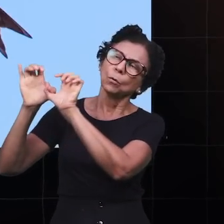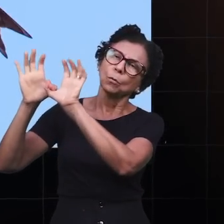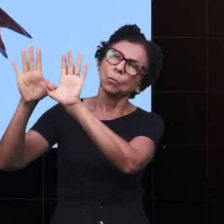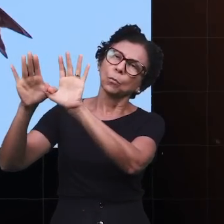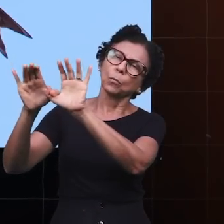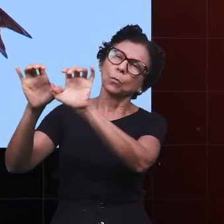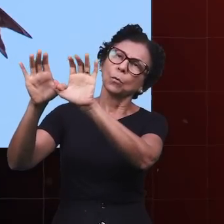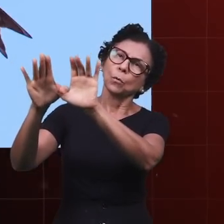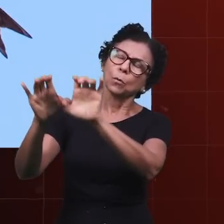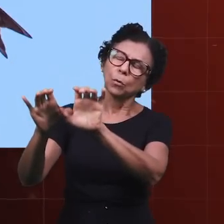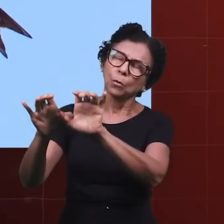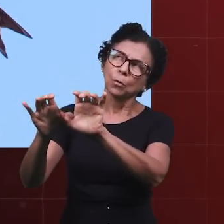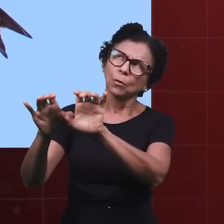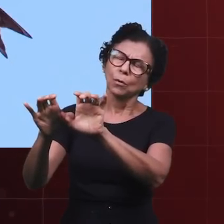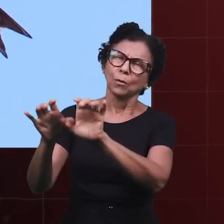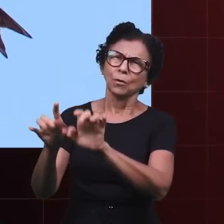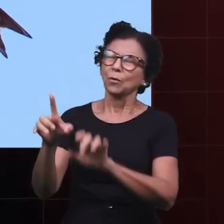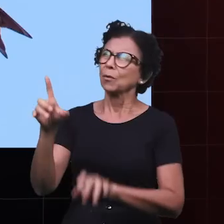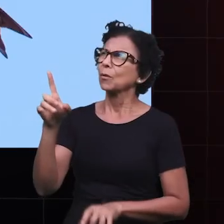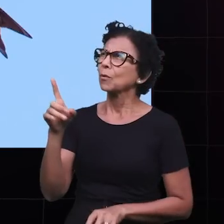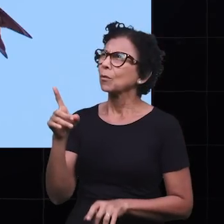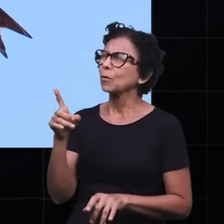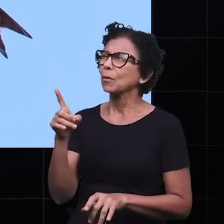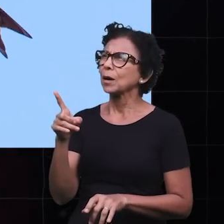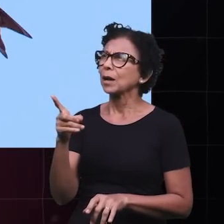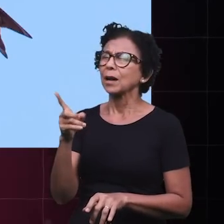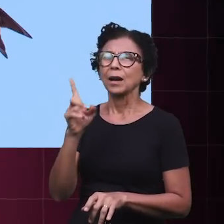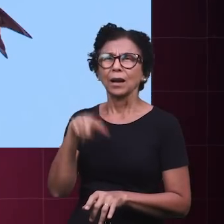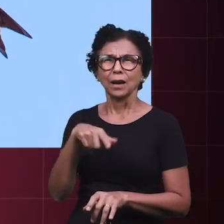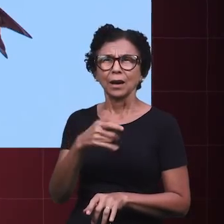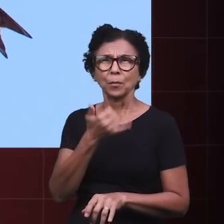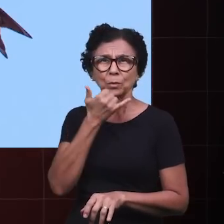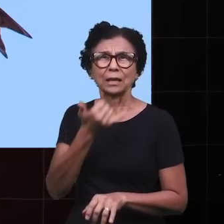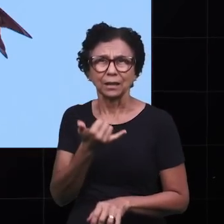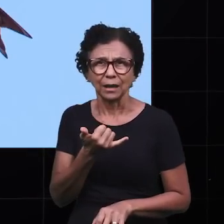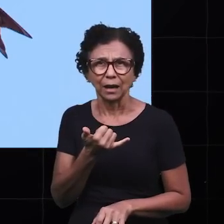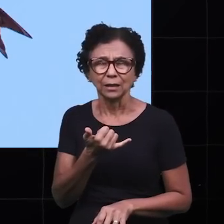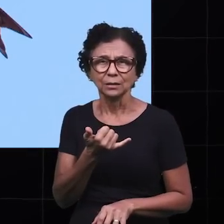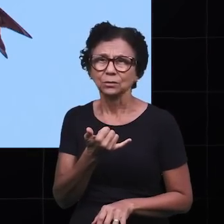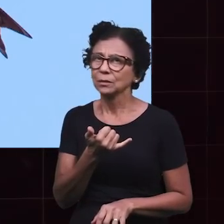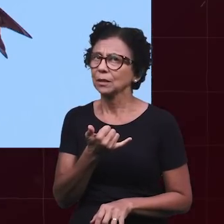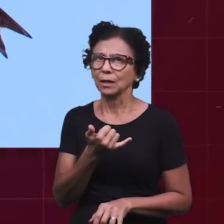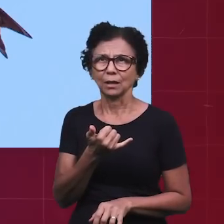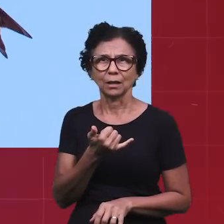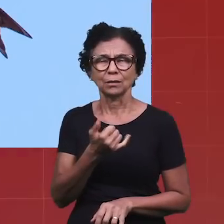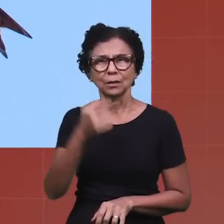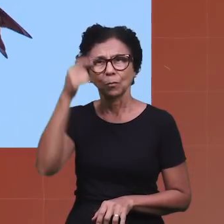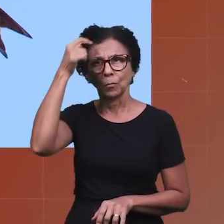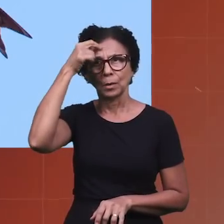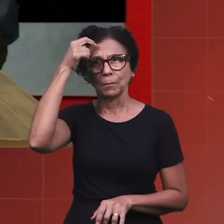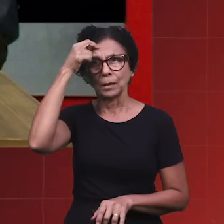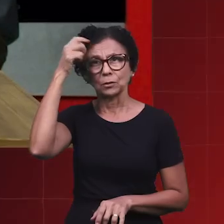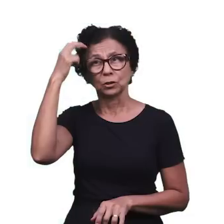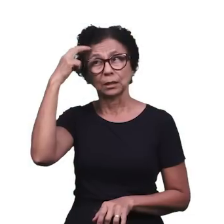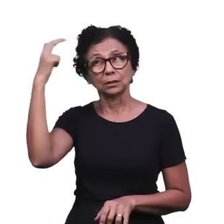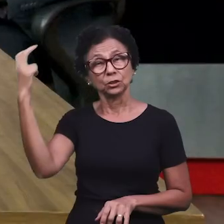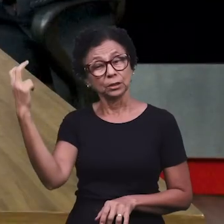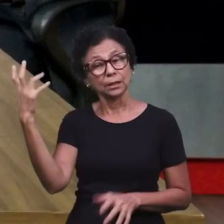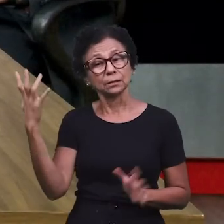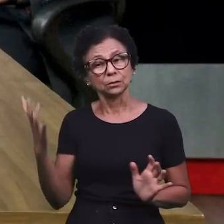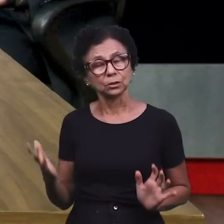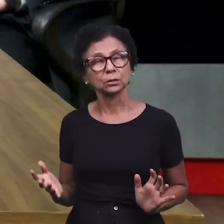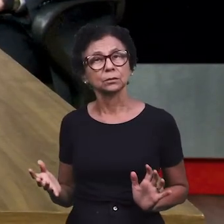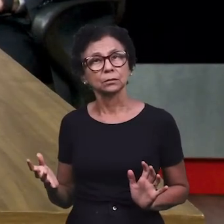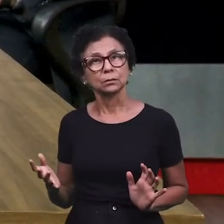para isso e fala que isso é obra do acaso? Você olha para isso cientificamente e fala assim, não, existe uma mente inteligente, do ponto de